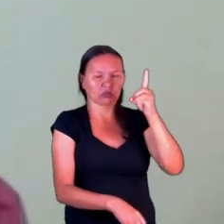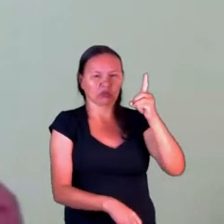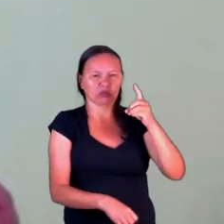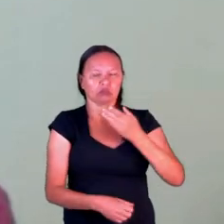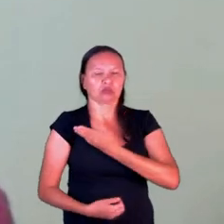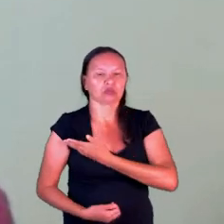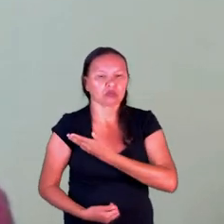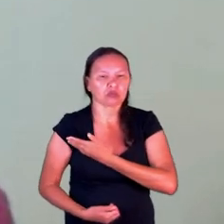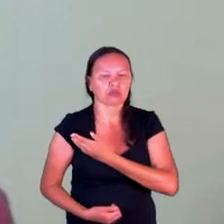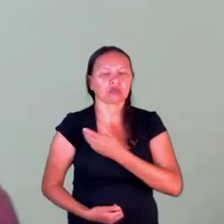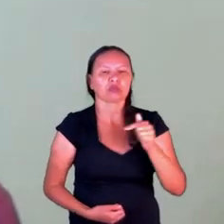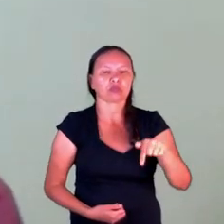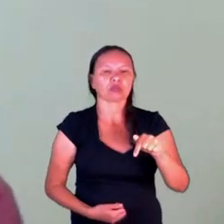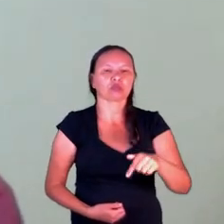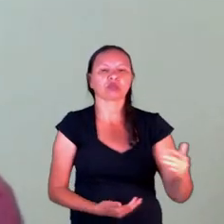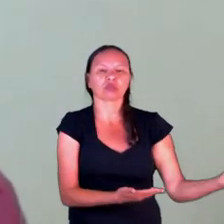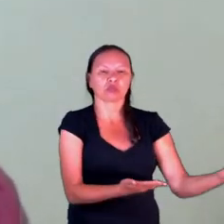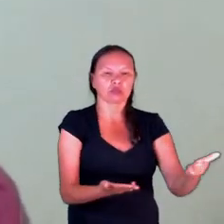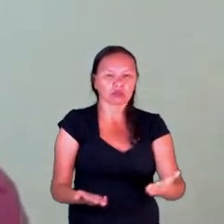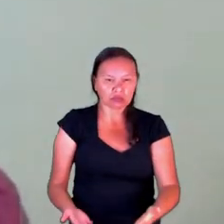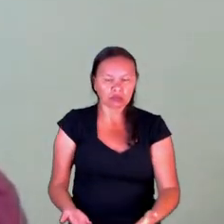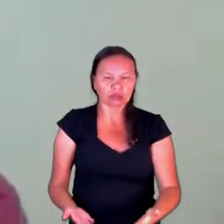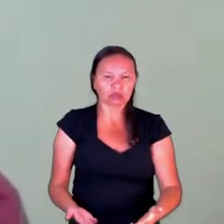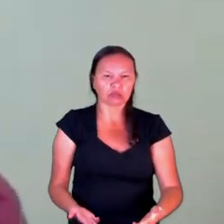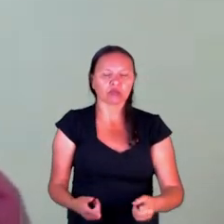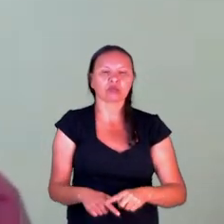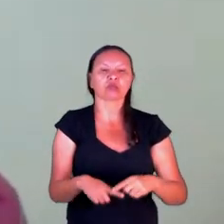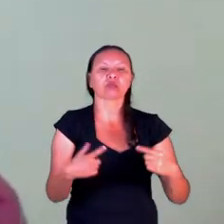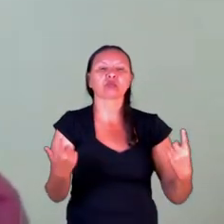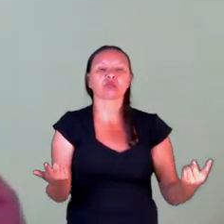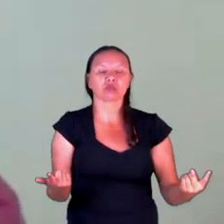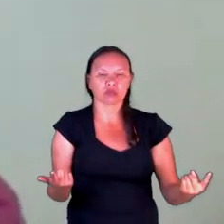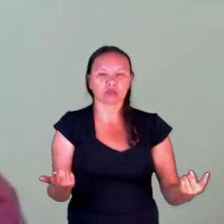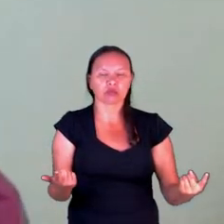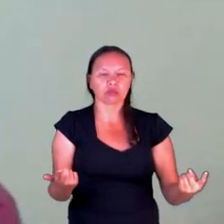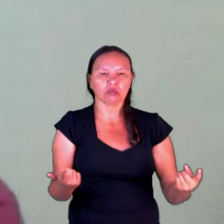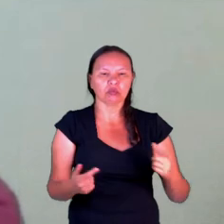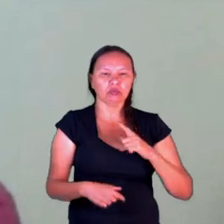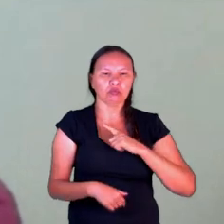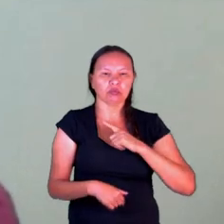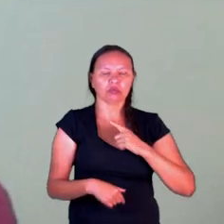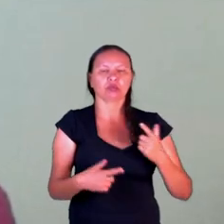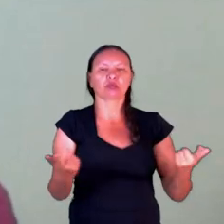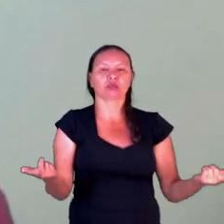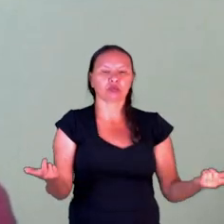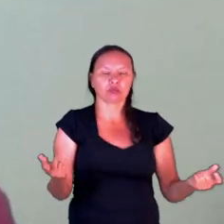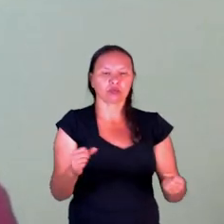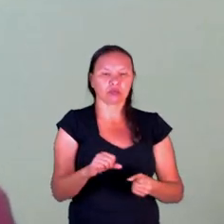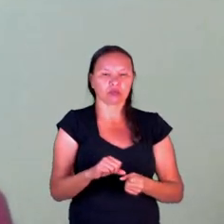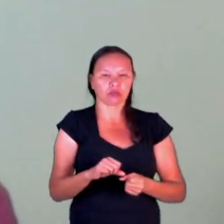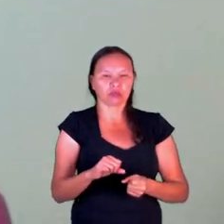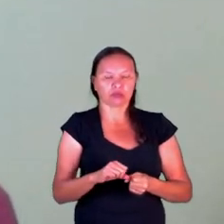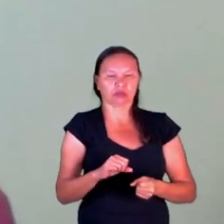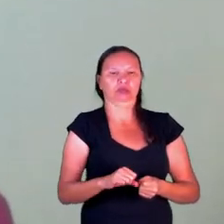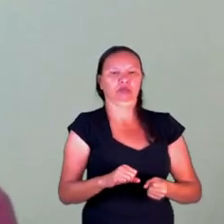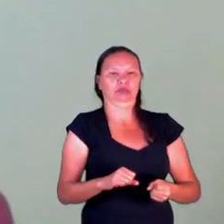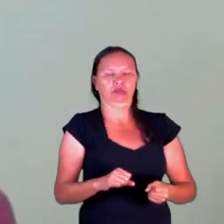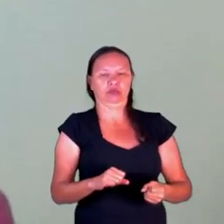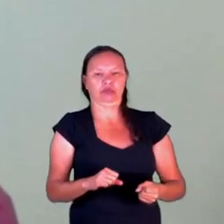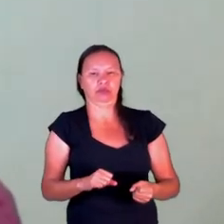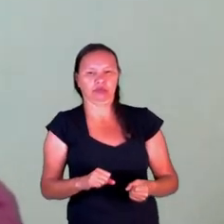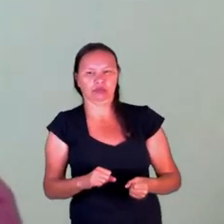colegas que estão aqui presentes eh que sugestões a gente teria certo para tornar efetivo